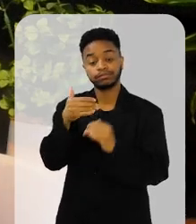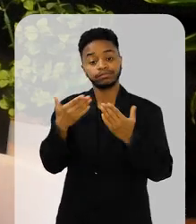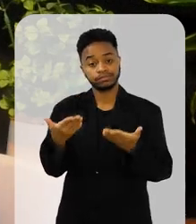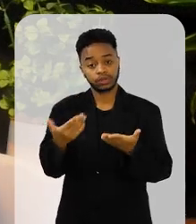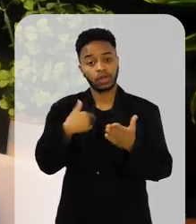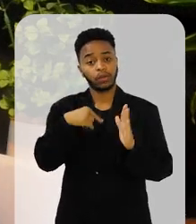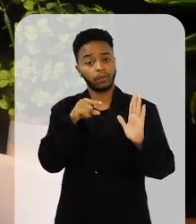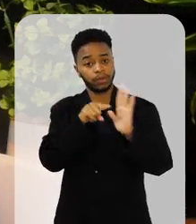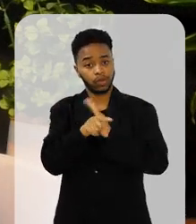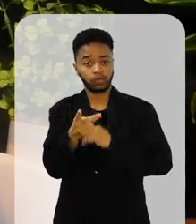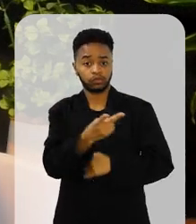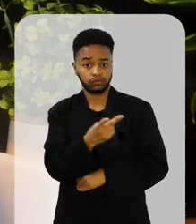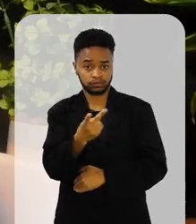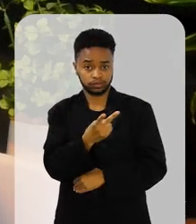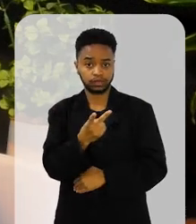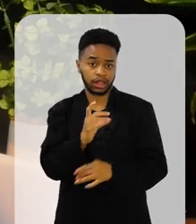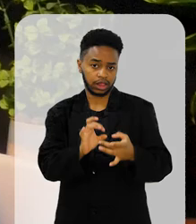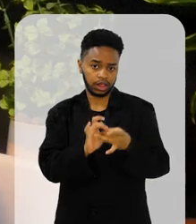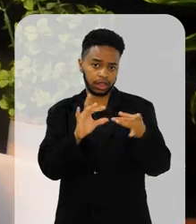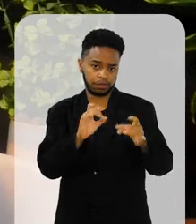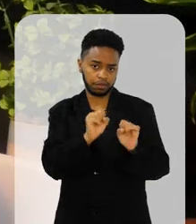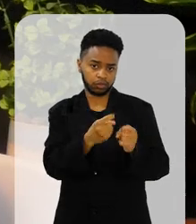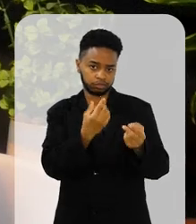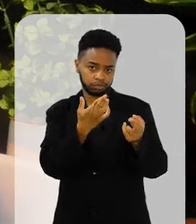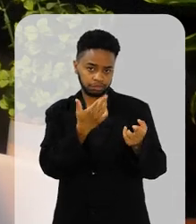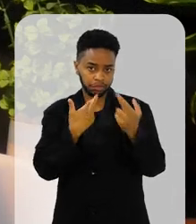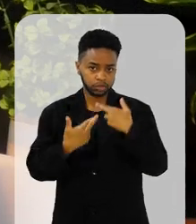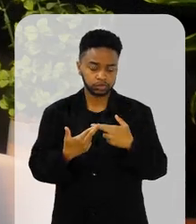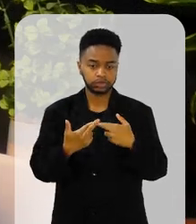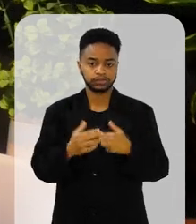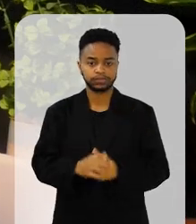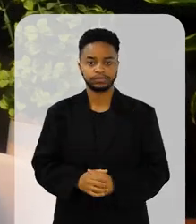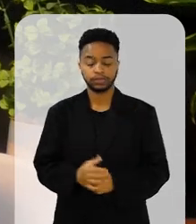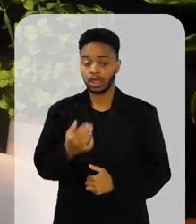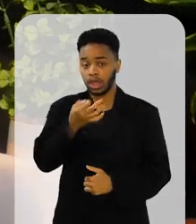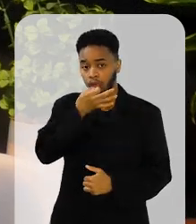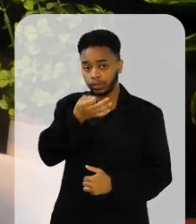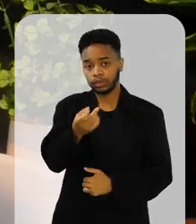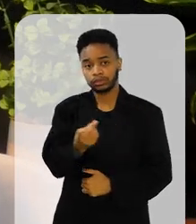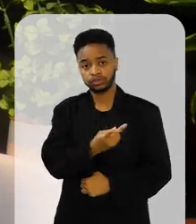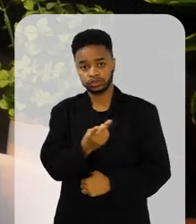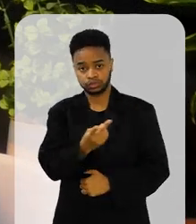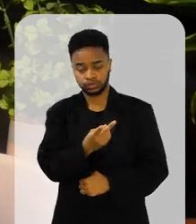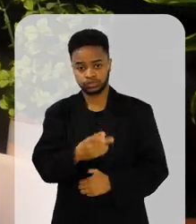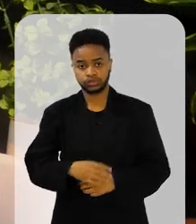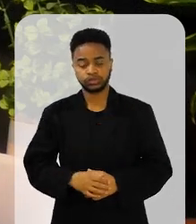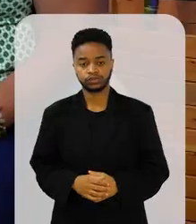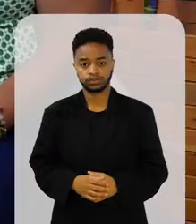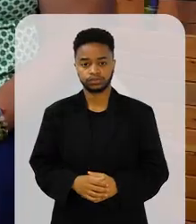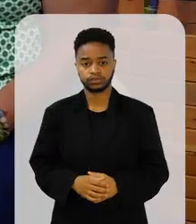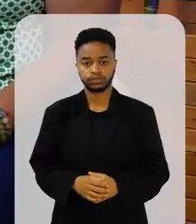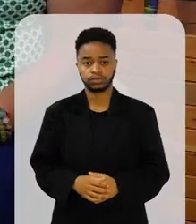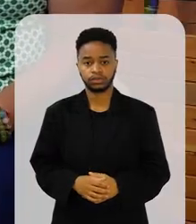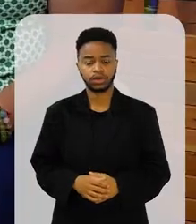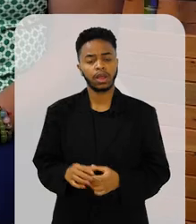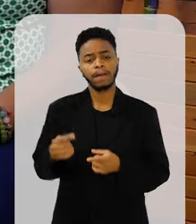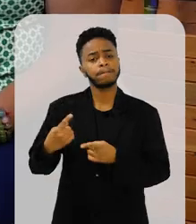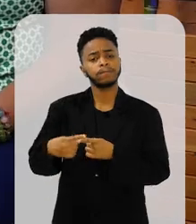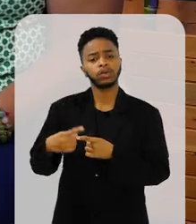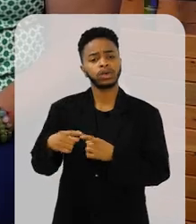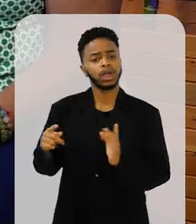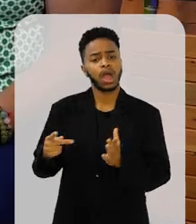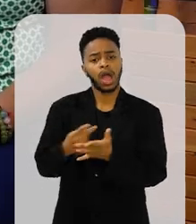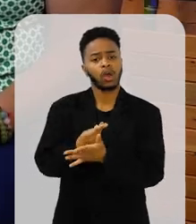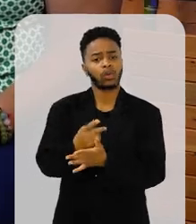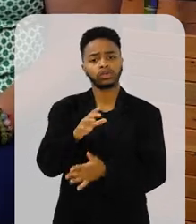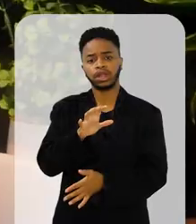opinião, aí fica uma pergunta livre. Na opinião de vocês, doutora Sandra, doutora Fátima, a que a gente